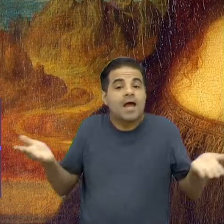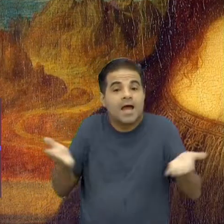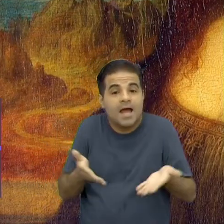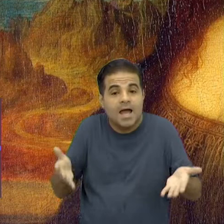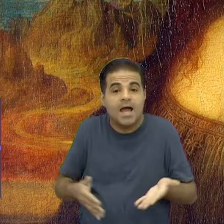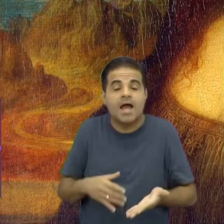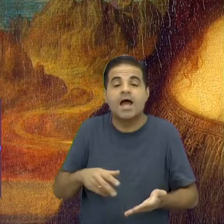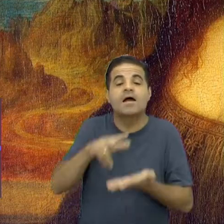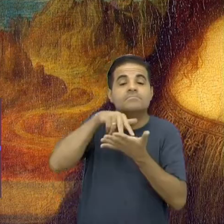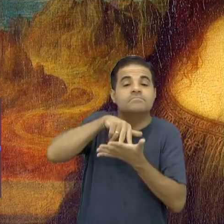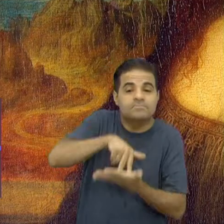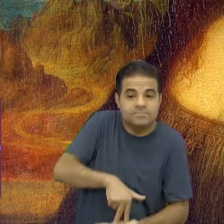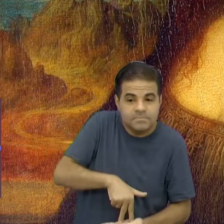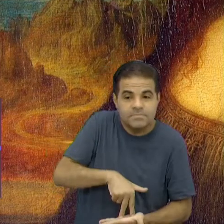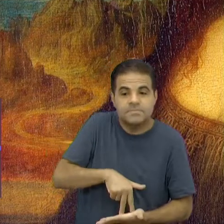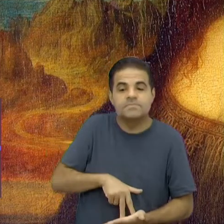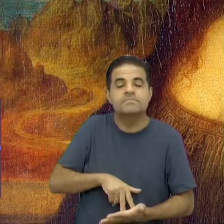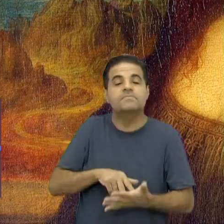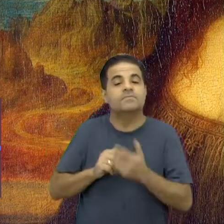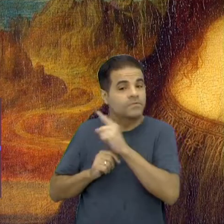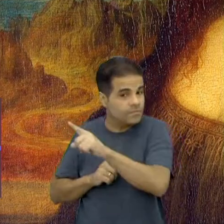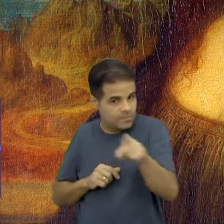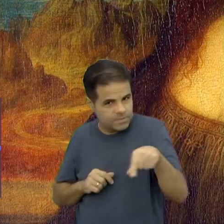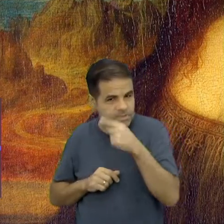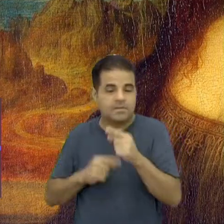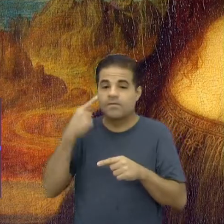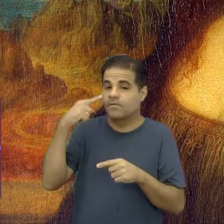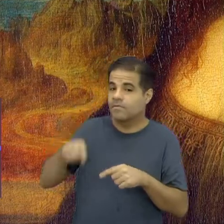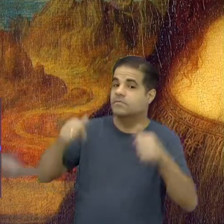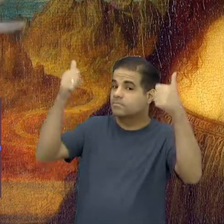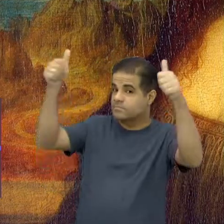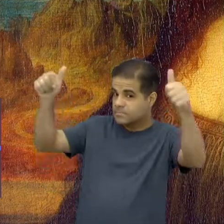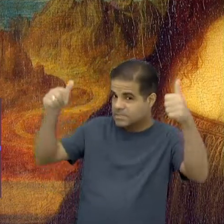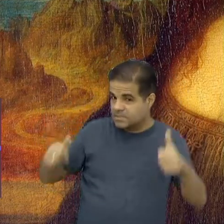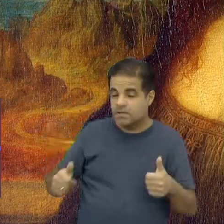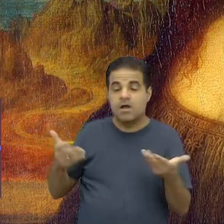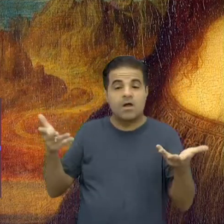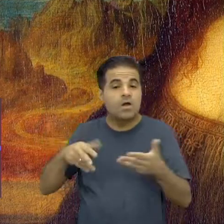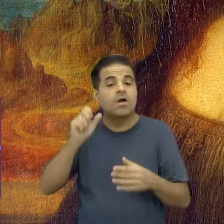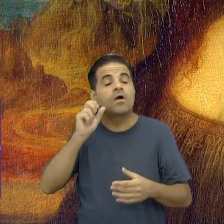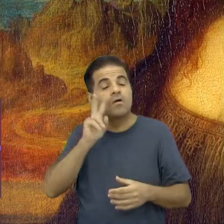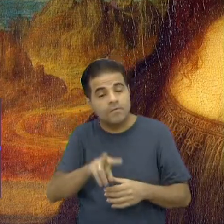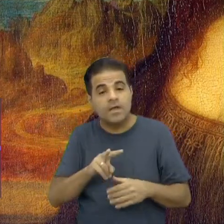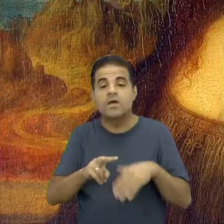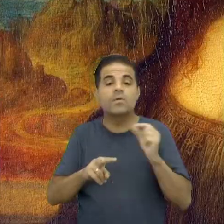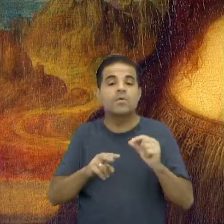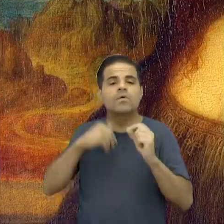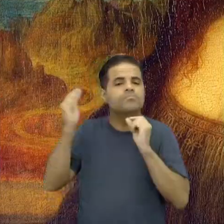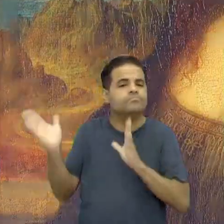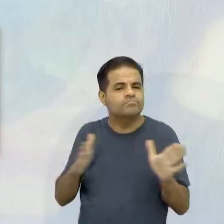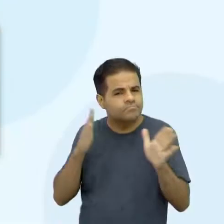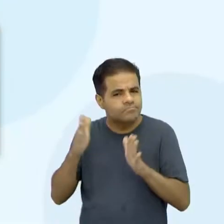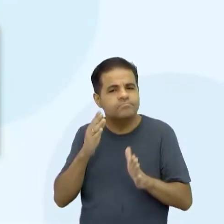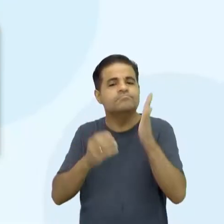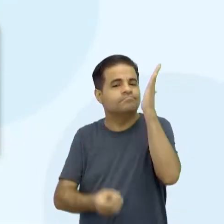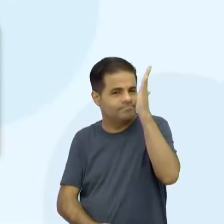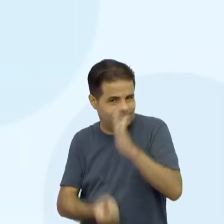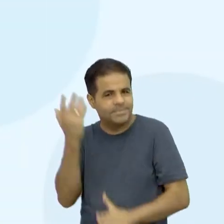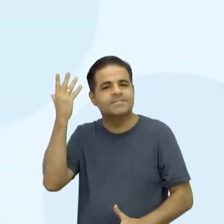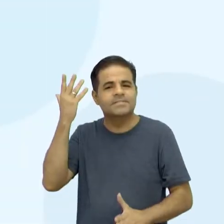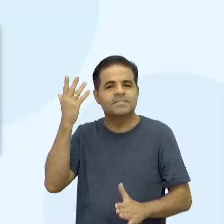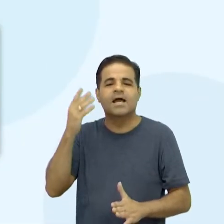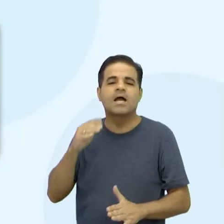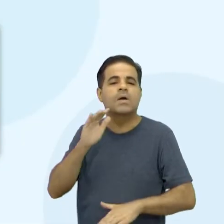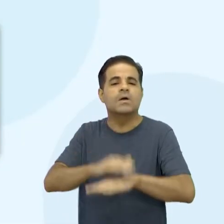do protagonismo de fato de vocês. Vimos o pôster e o banner, e agora vamos começar a produzir, a criar, olha só na